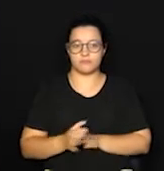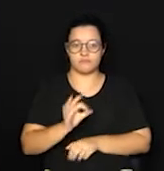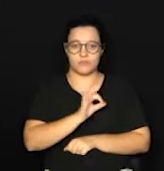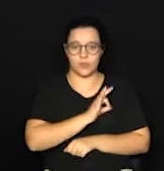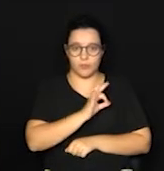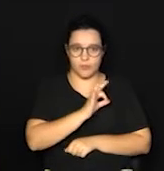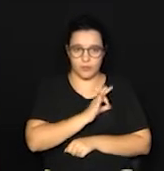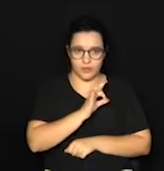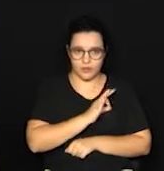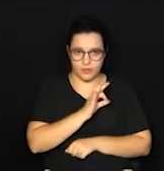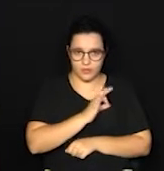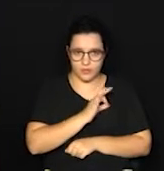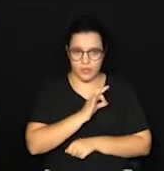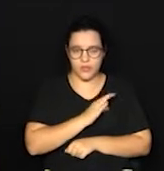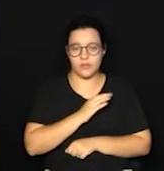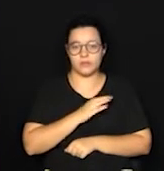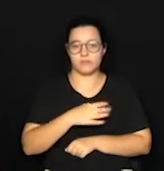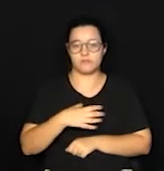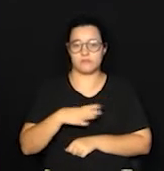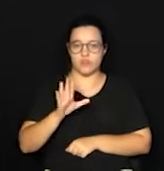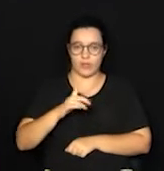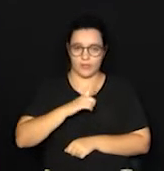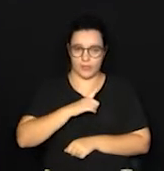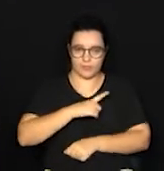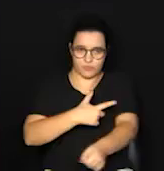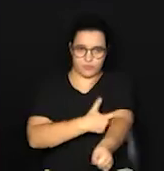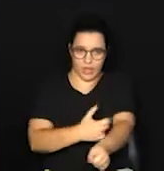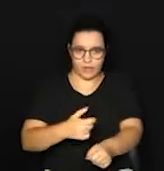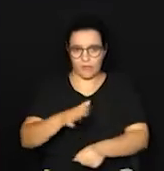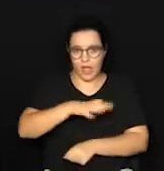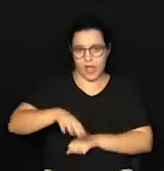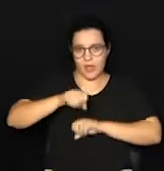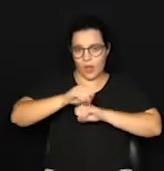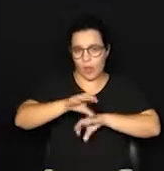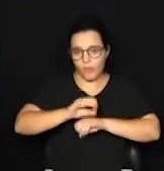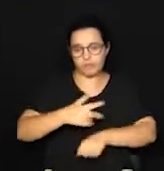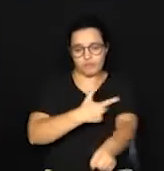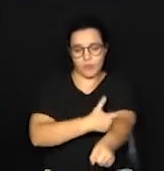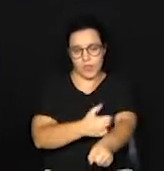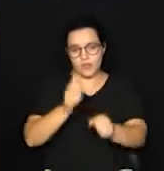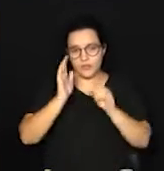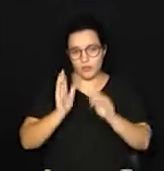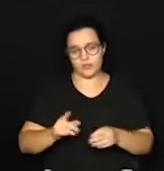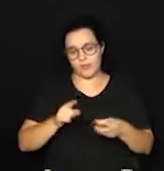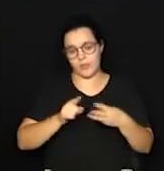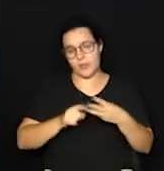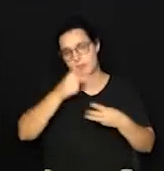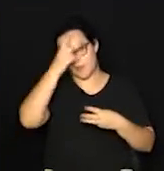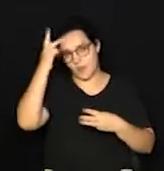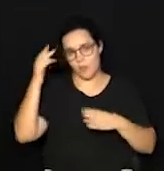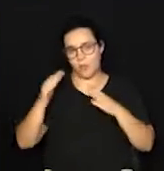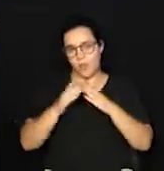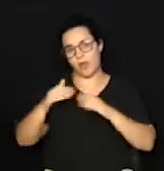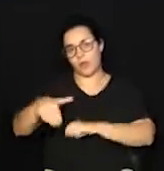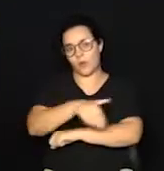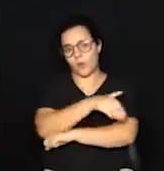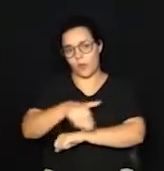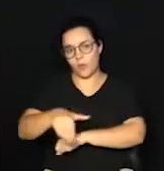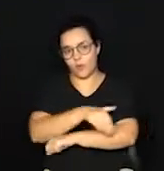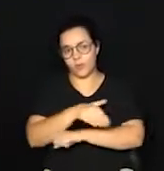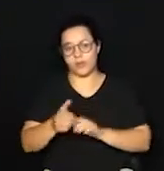né, GM, que atua na cidade, já foi, a área de educação, a população de rua. E